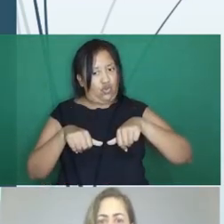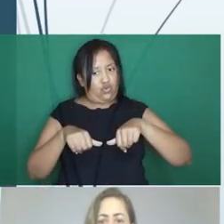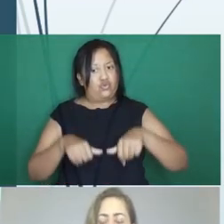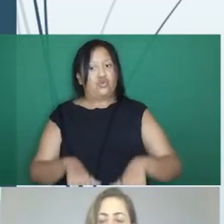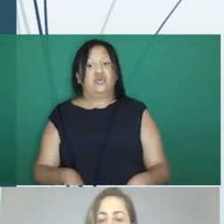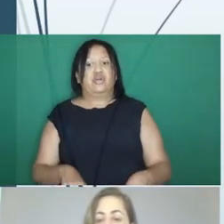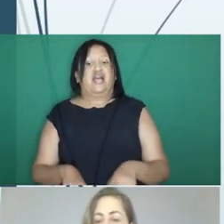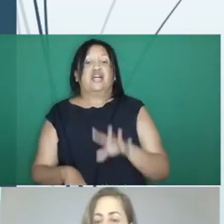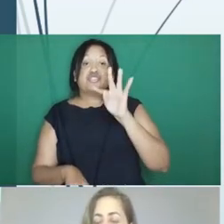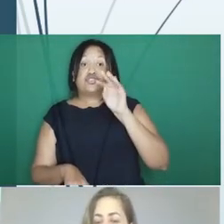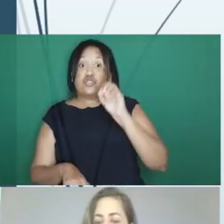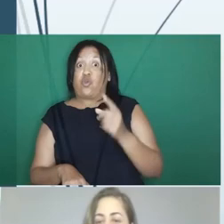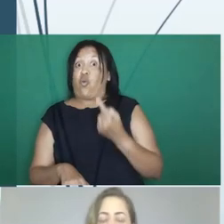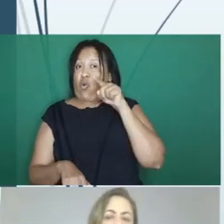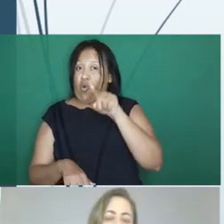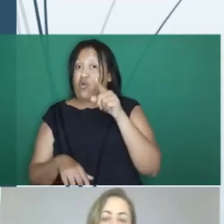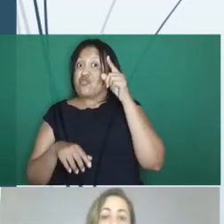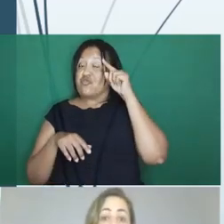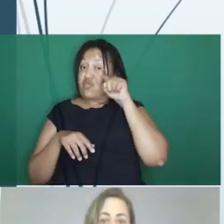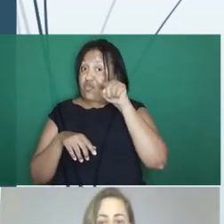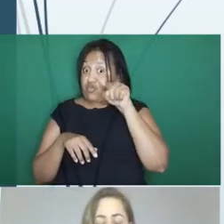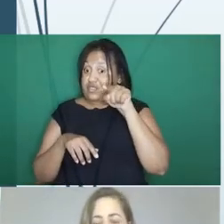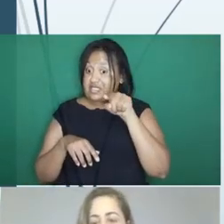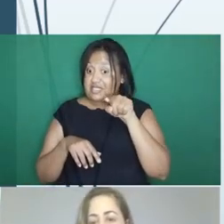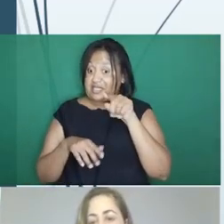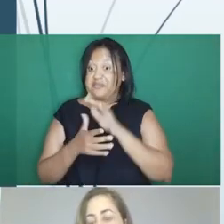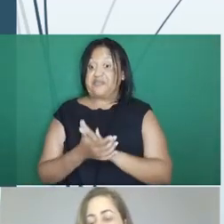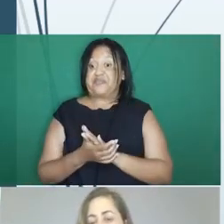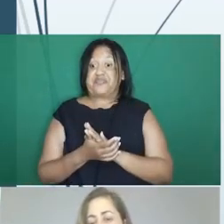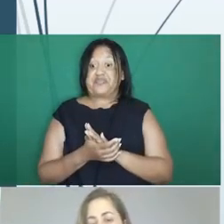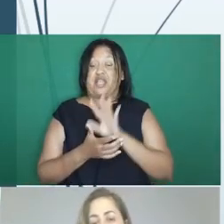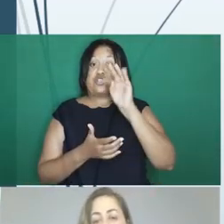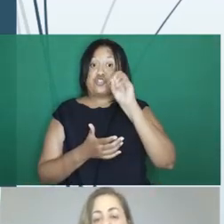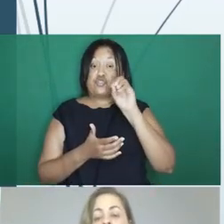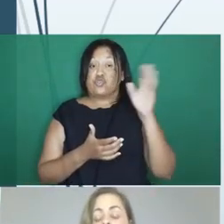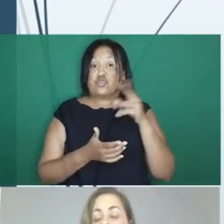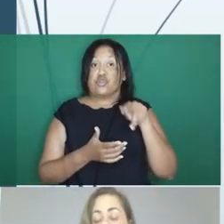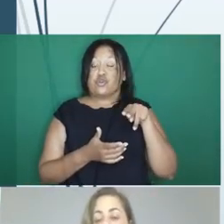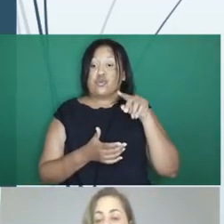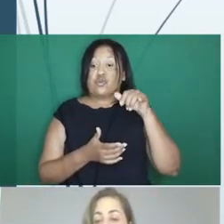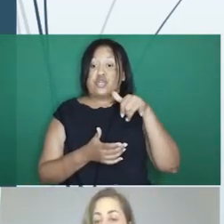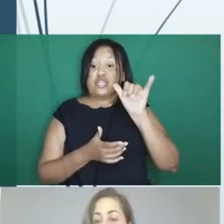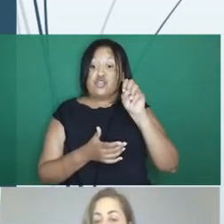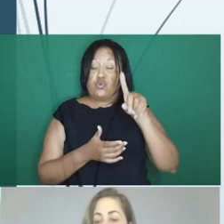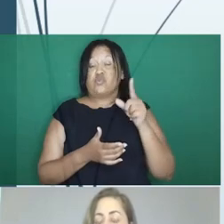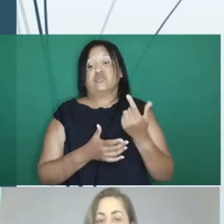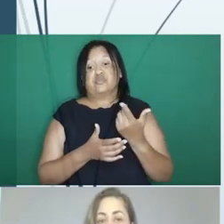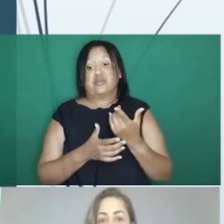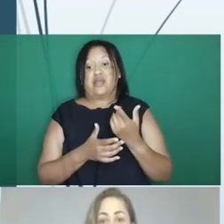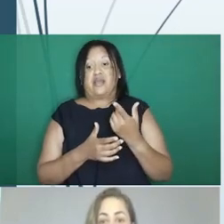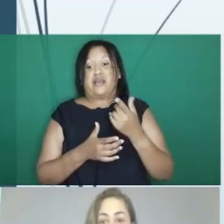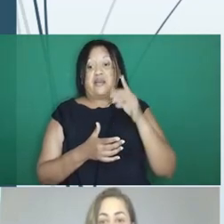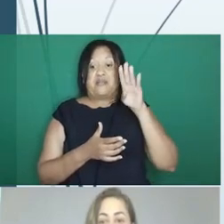to you because com você para você na verdade tá to you para você because you